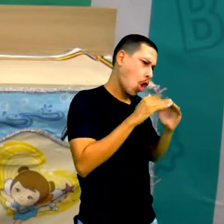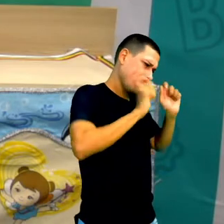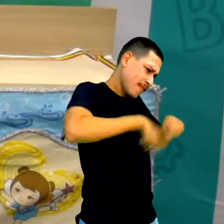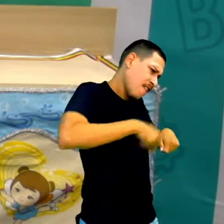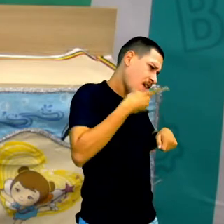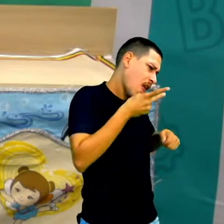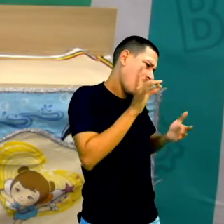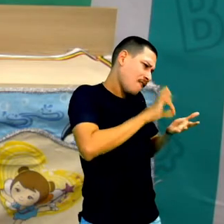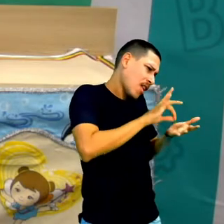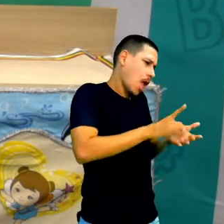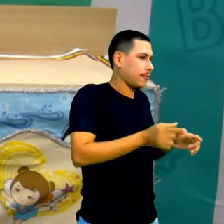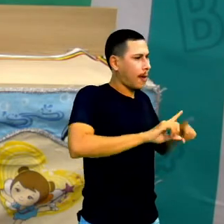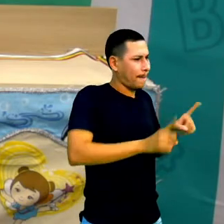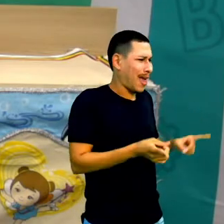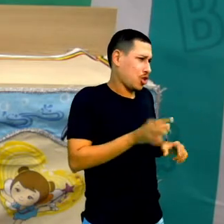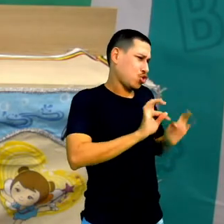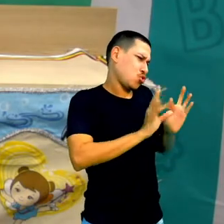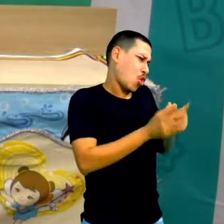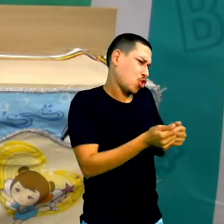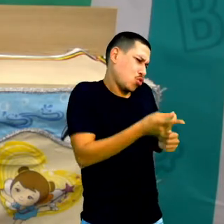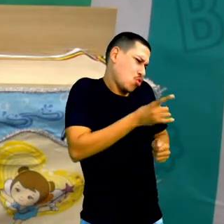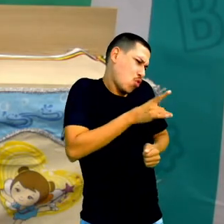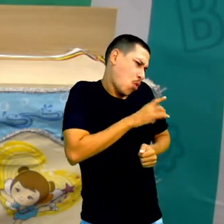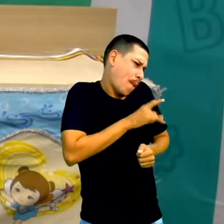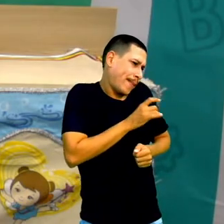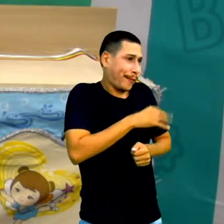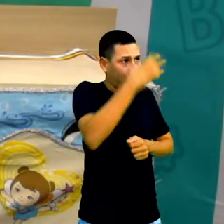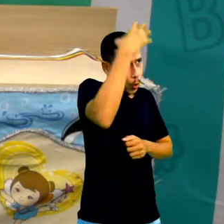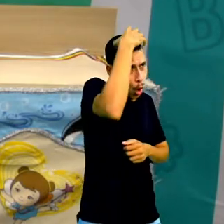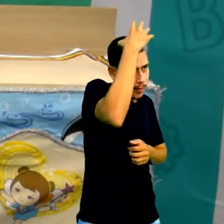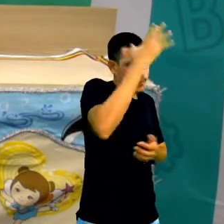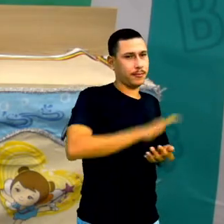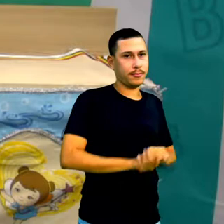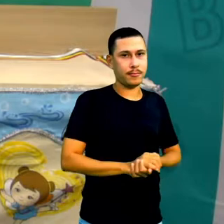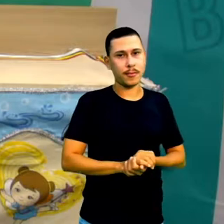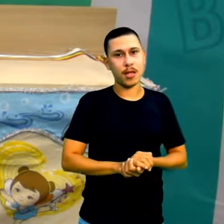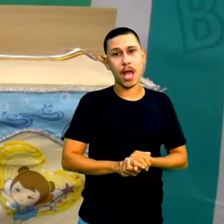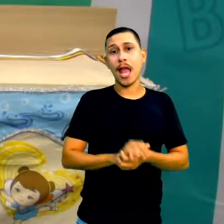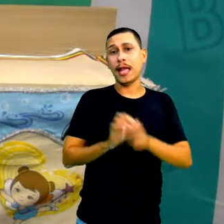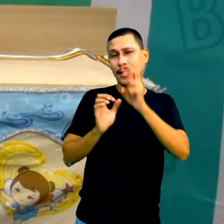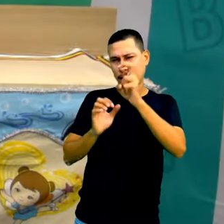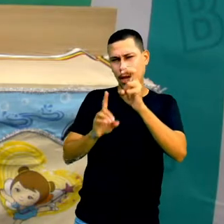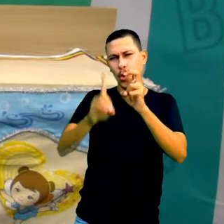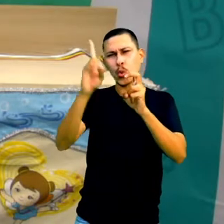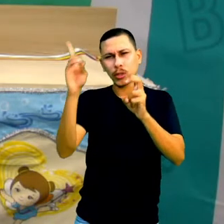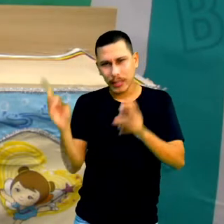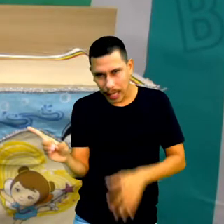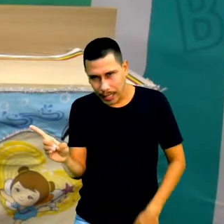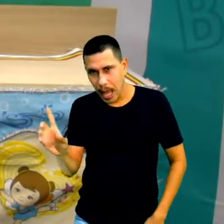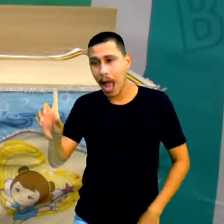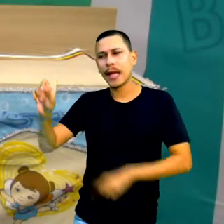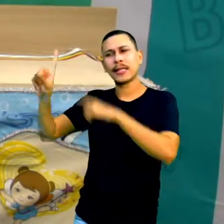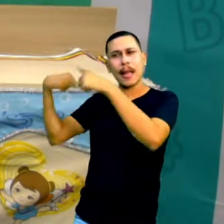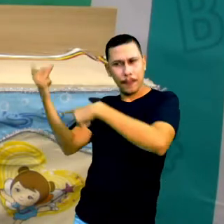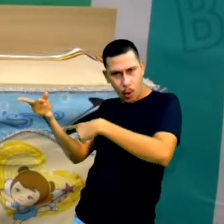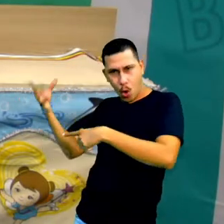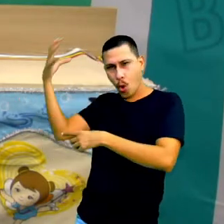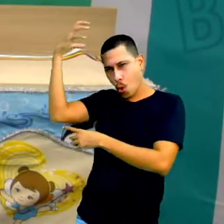eles todos estavam com muito medo. Depois de 5 dias, o